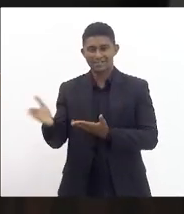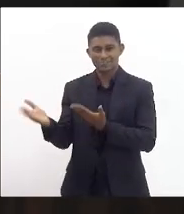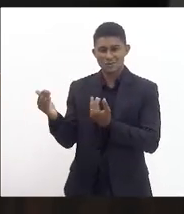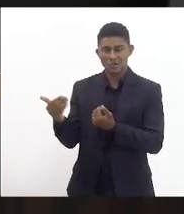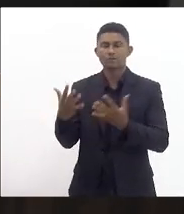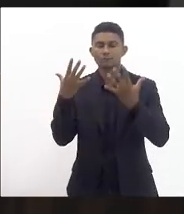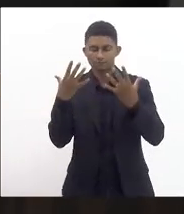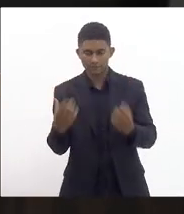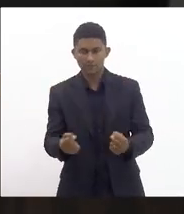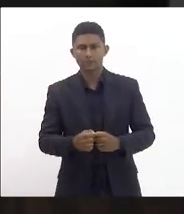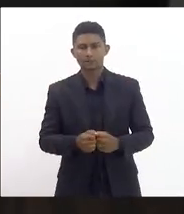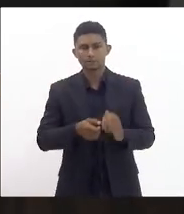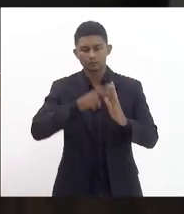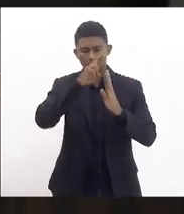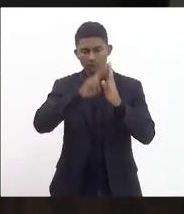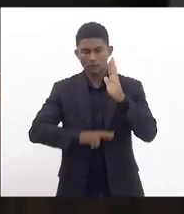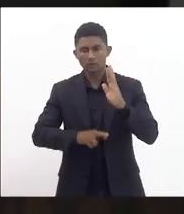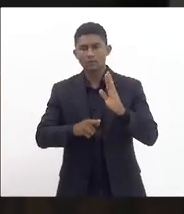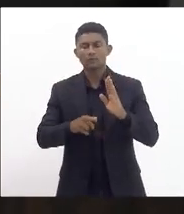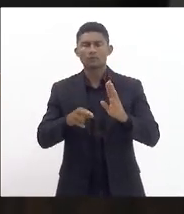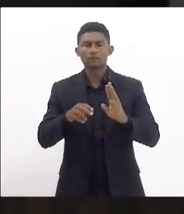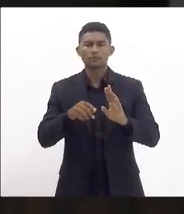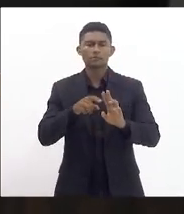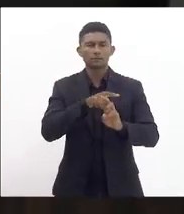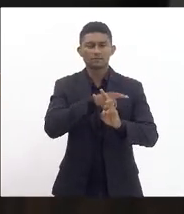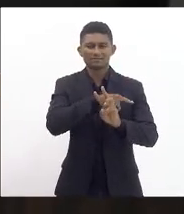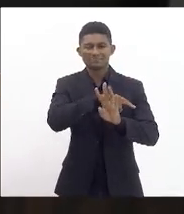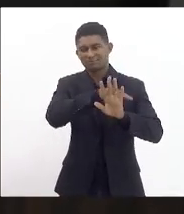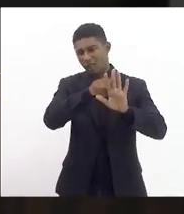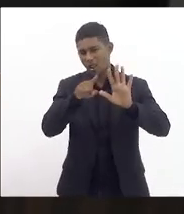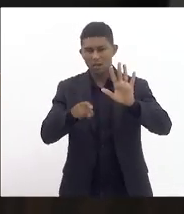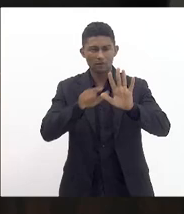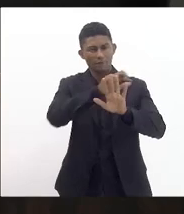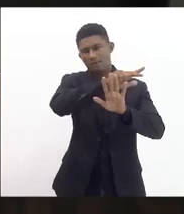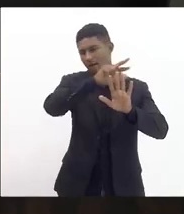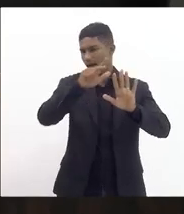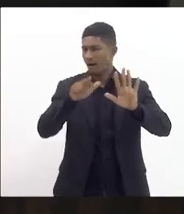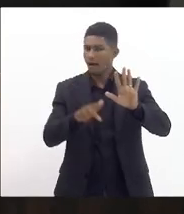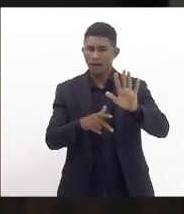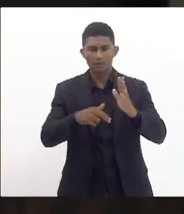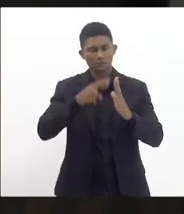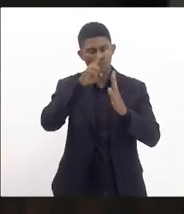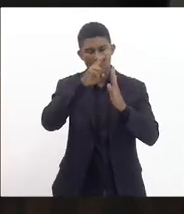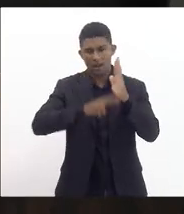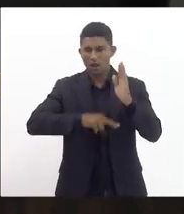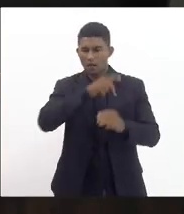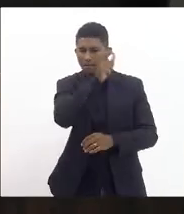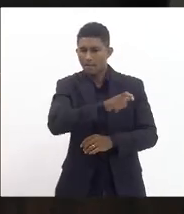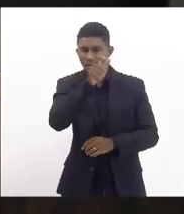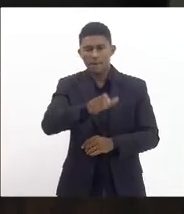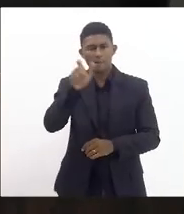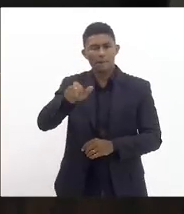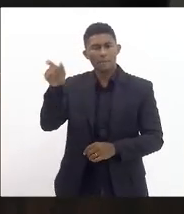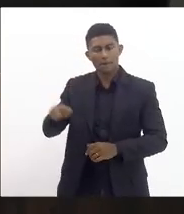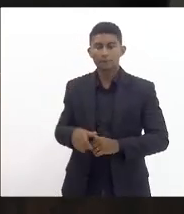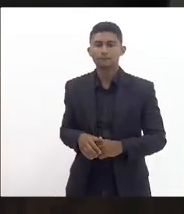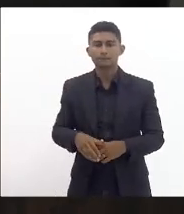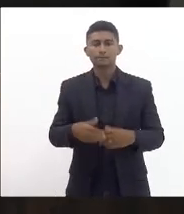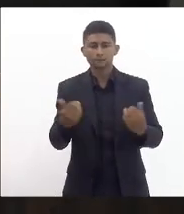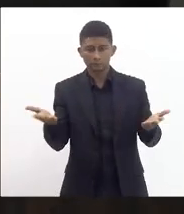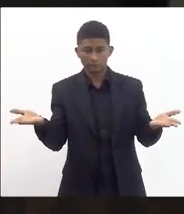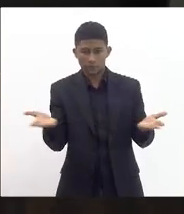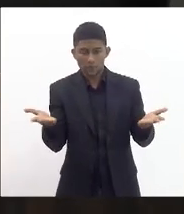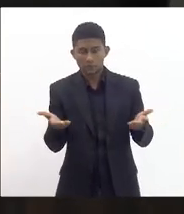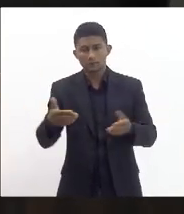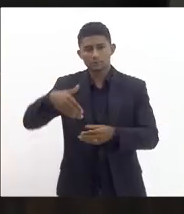favorável. Relatores, Rogério Lisboa, Marta Rocha, Tia Ju, Luiz Paulo, Jair Bittencourt e Rosane Félix. Em